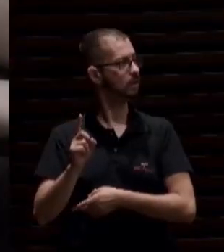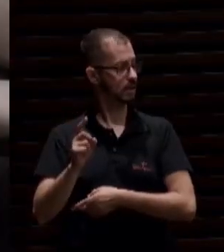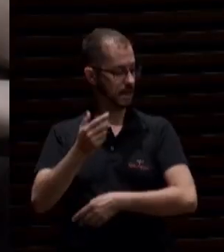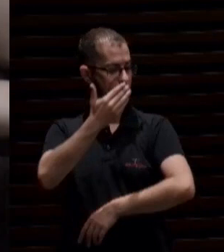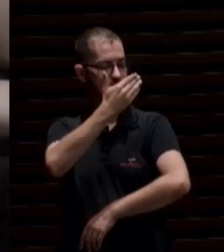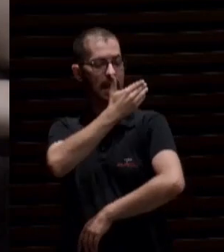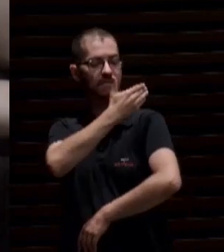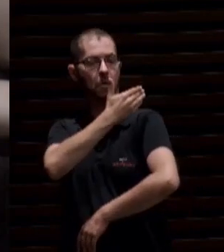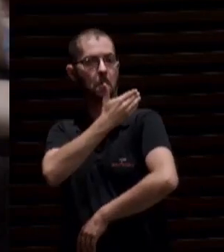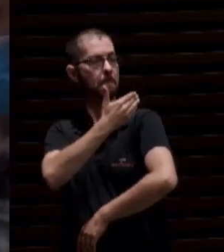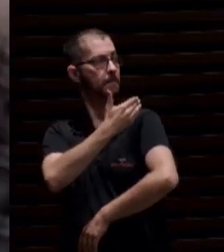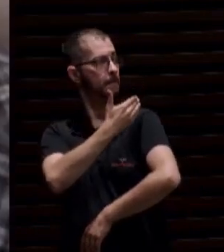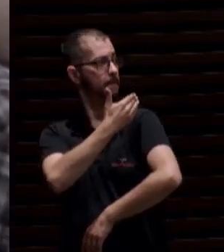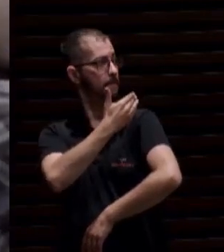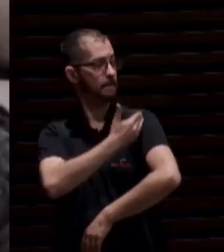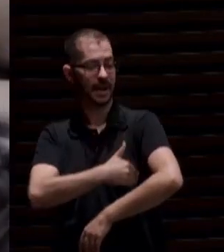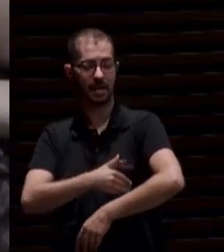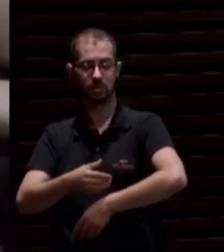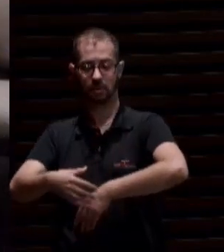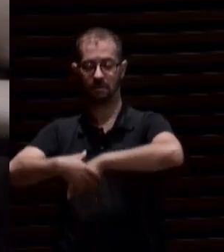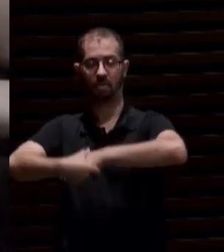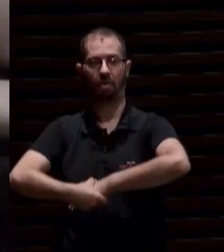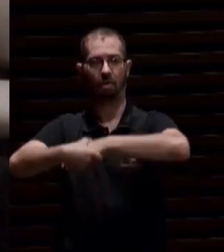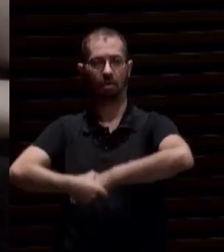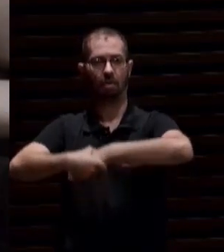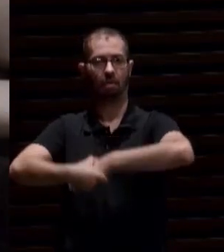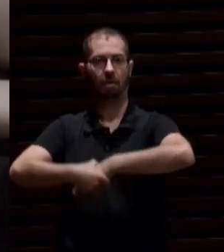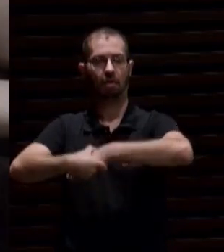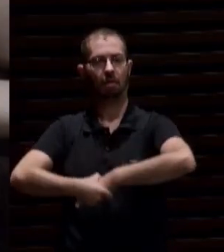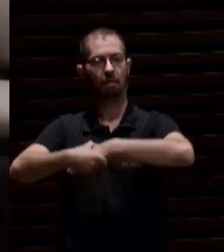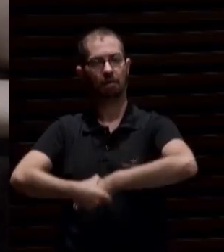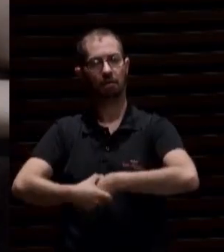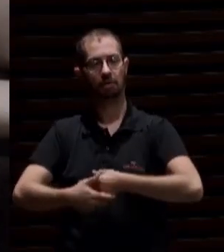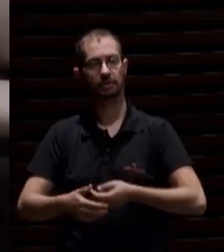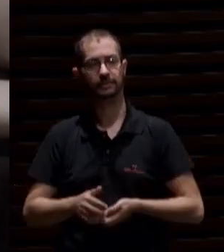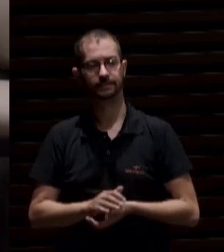braço dele e faziam ele cumprimentar o próprio braço que eles tinham acabado de arrancar.